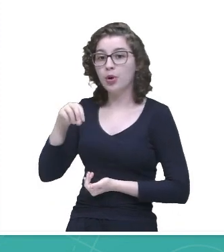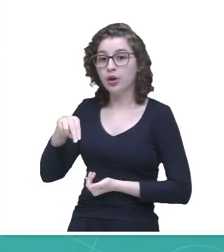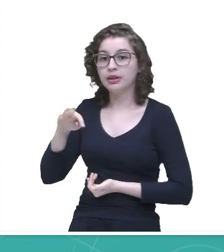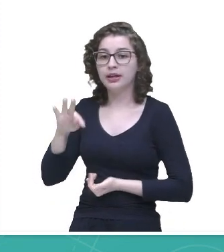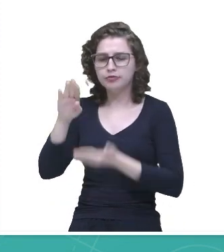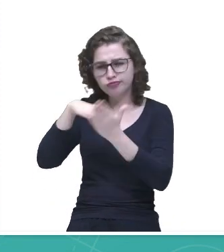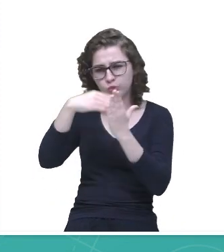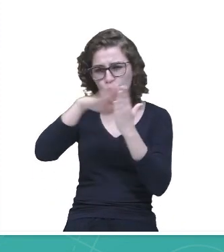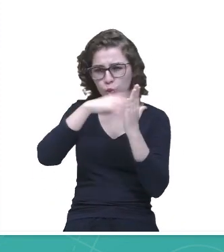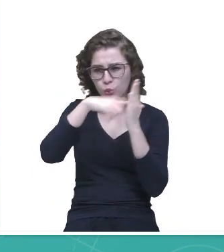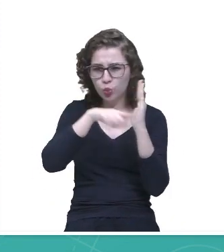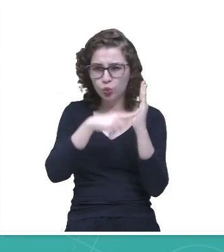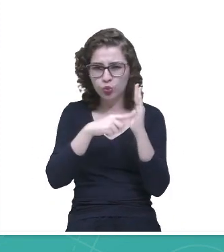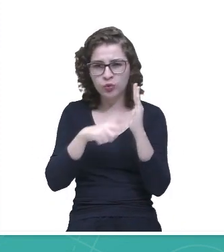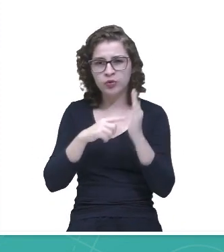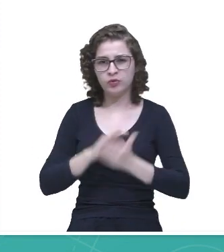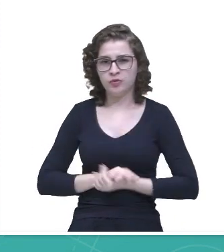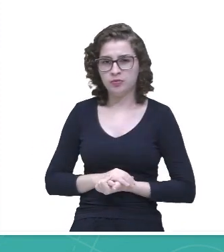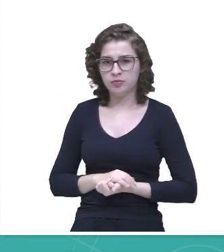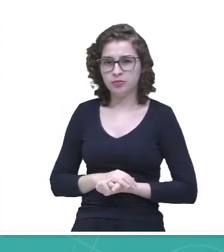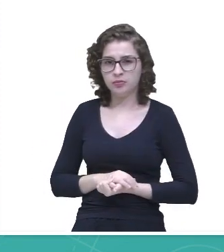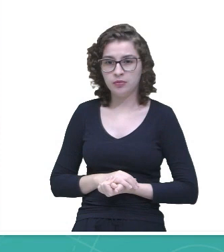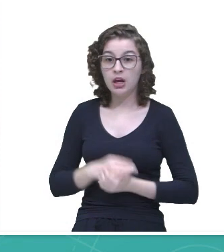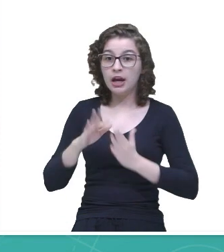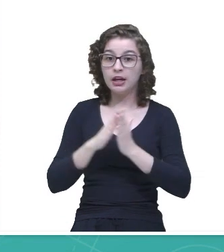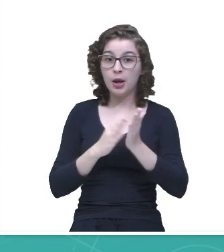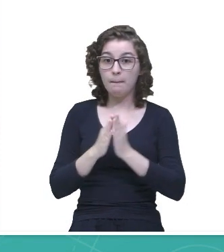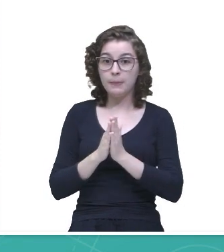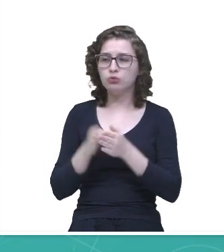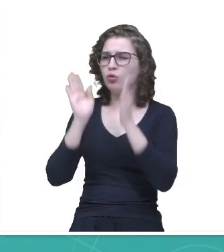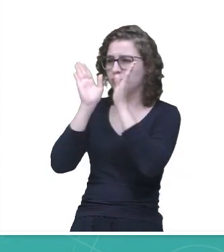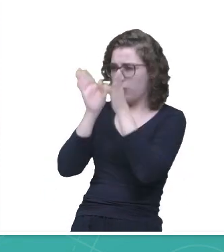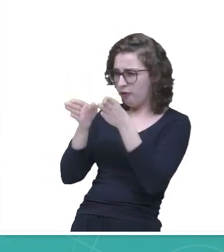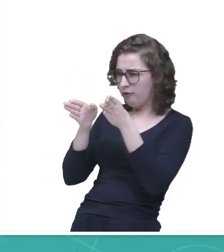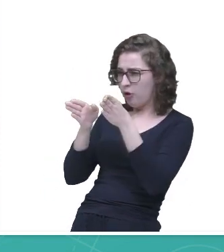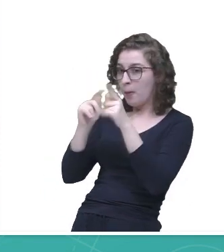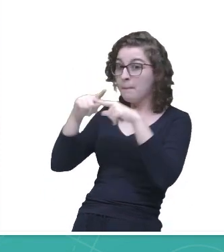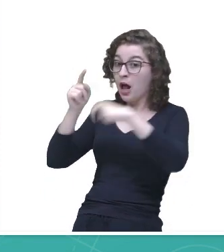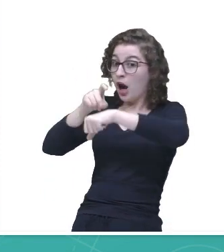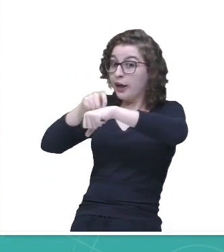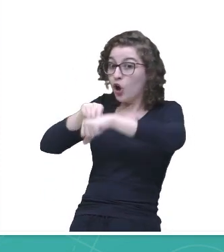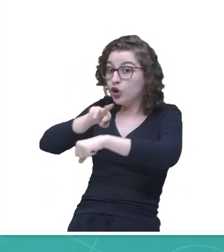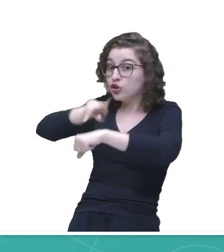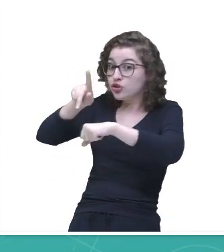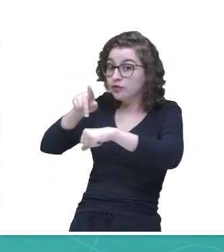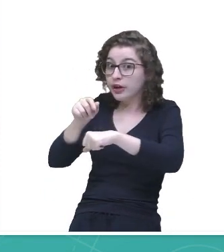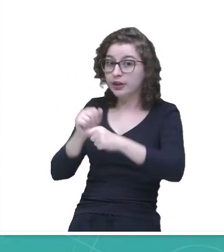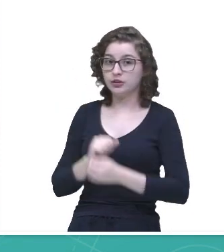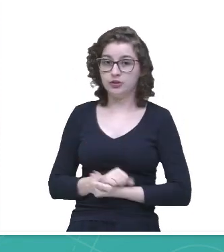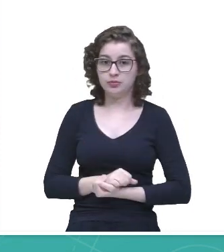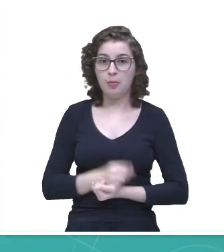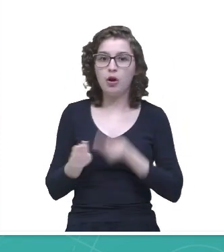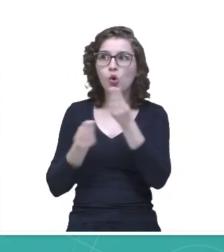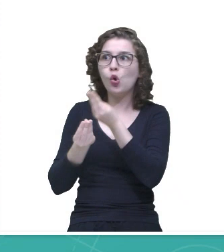do mesmo ângulo em diferentes horários, que ele queria justamente captar esse momento da mudança da cor,